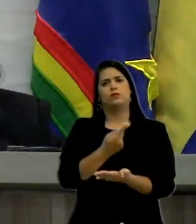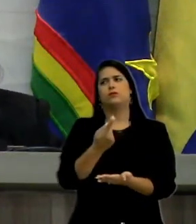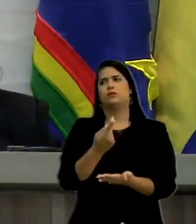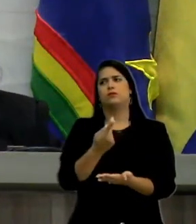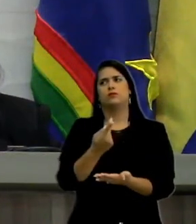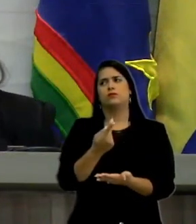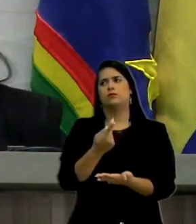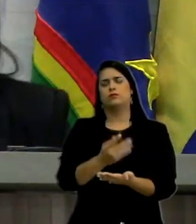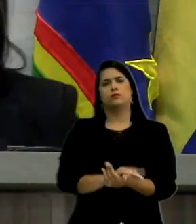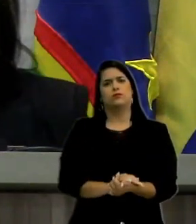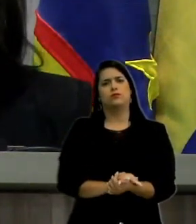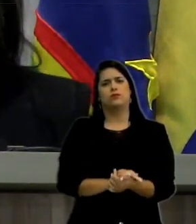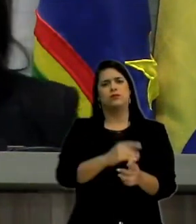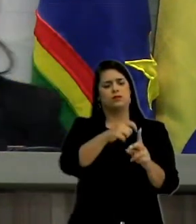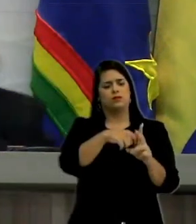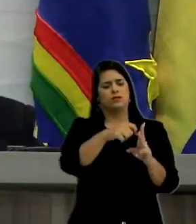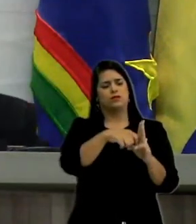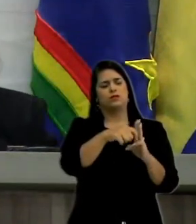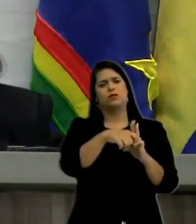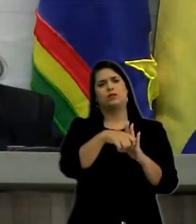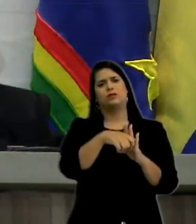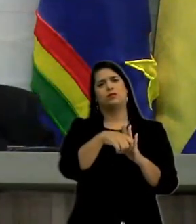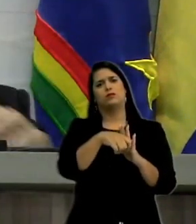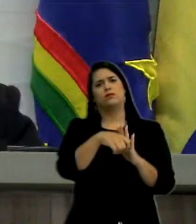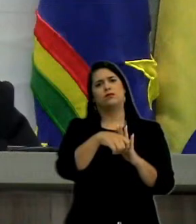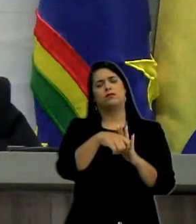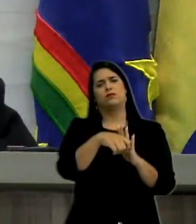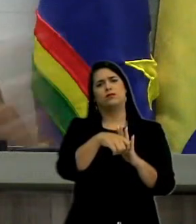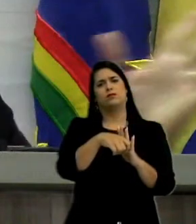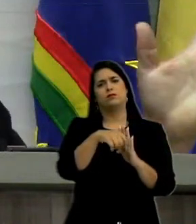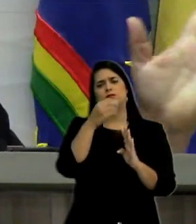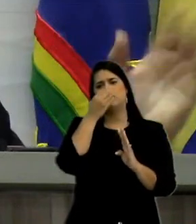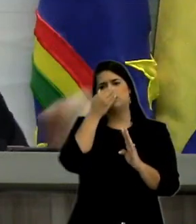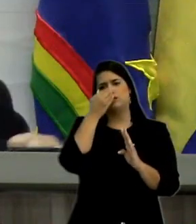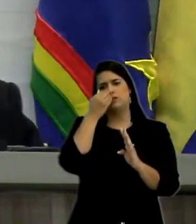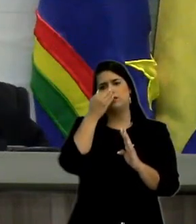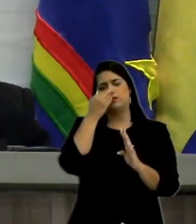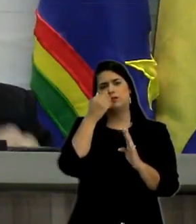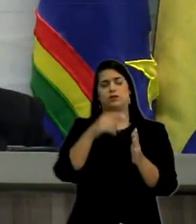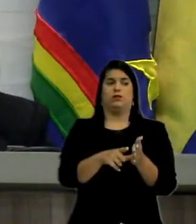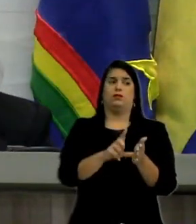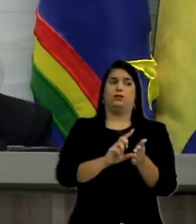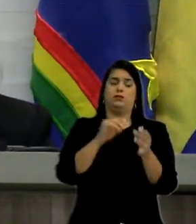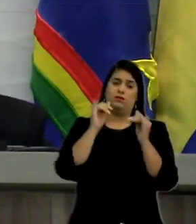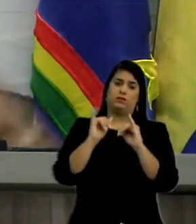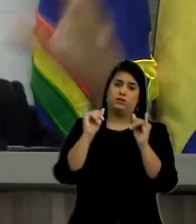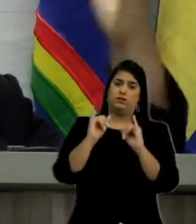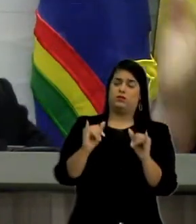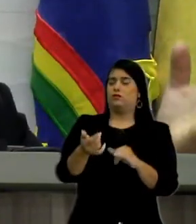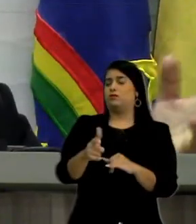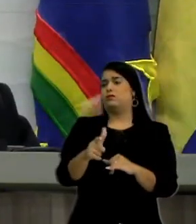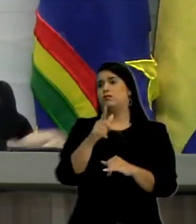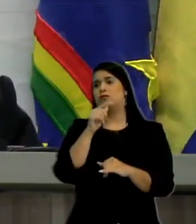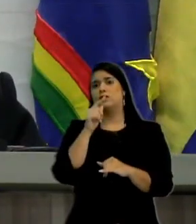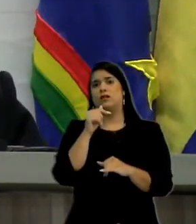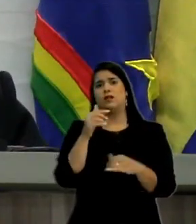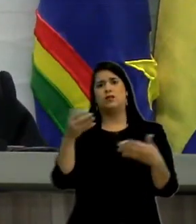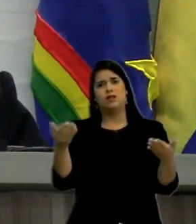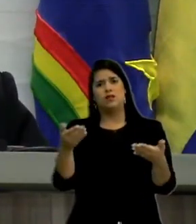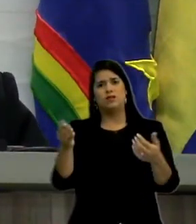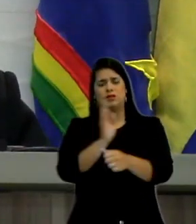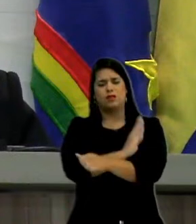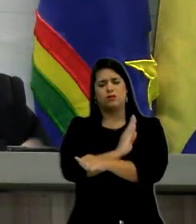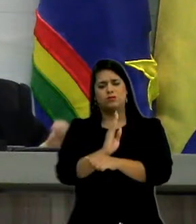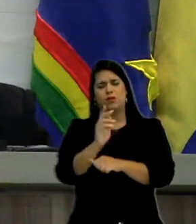Padre. 4 meses? Antes era não tem água. Hoje está as barragens tudo